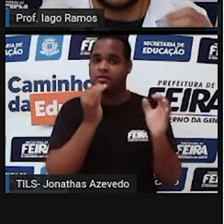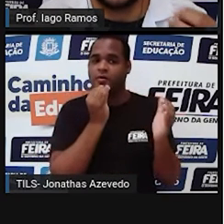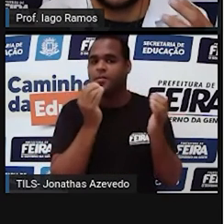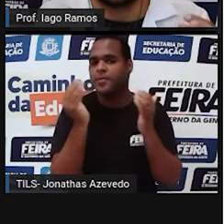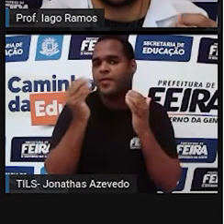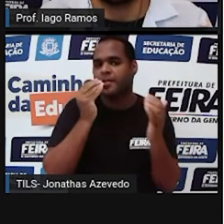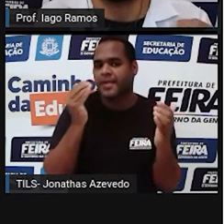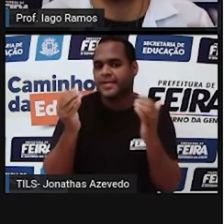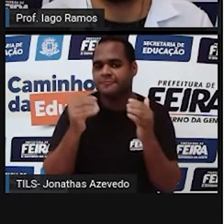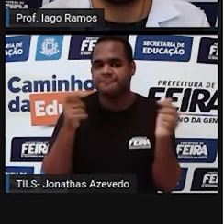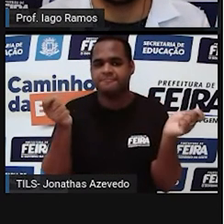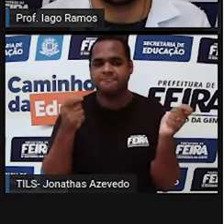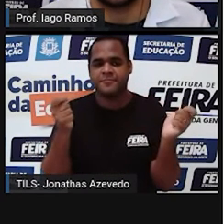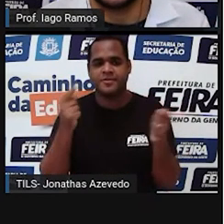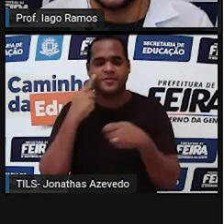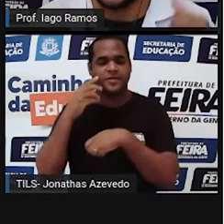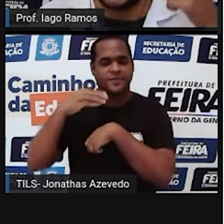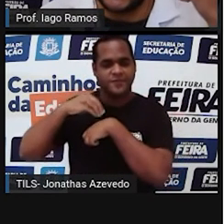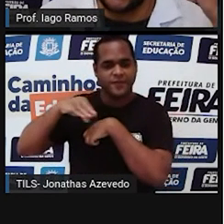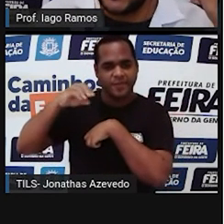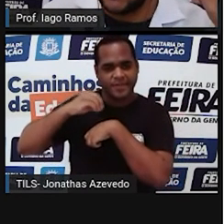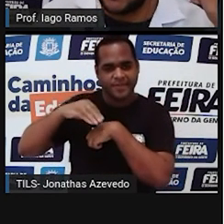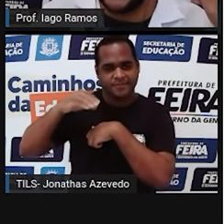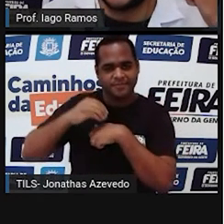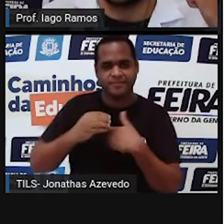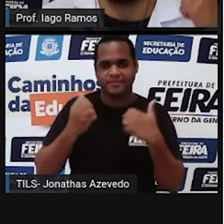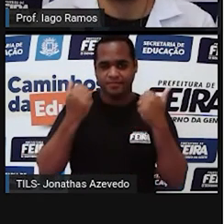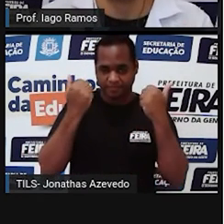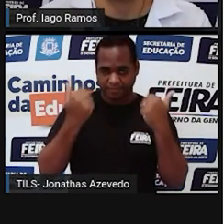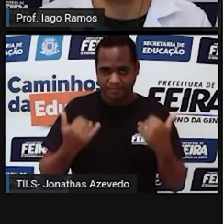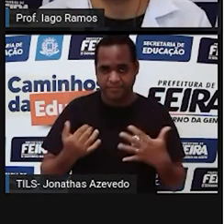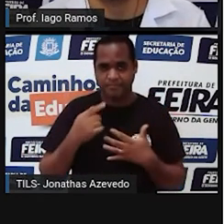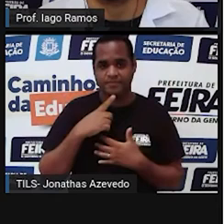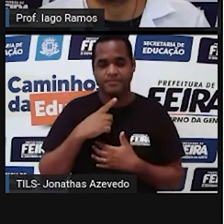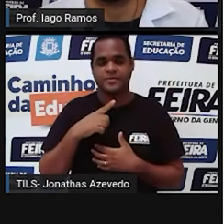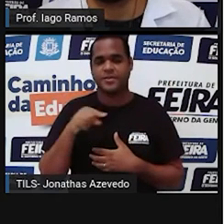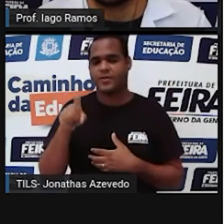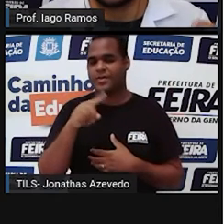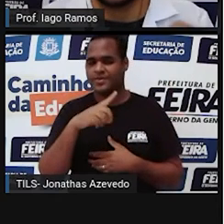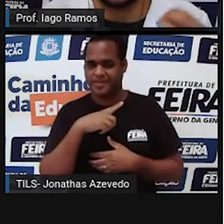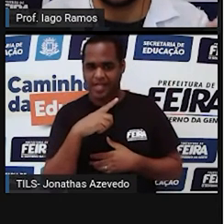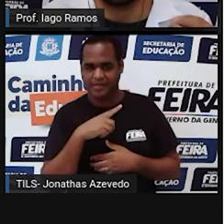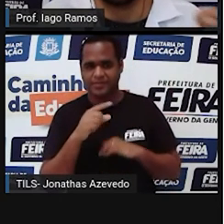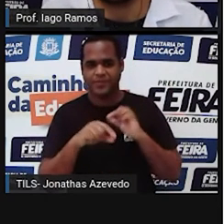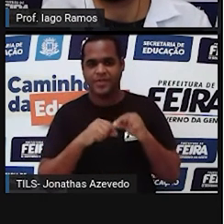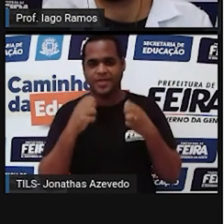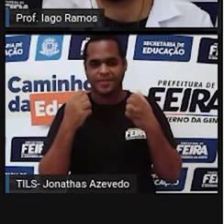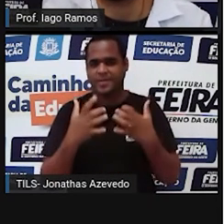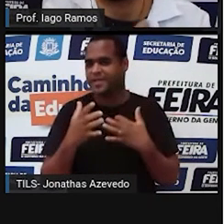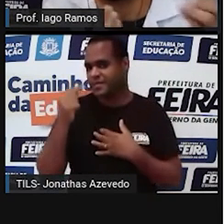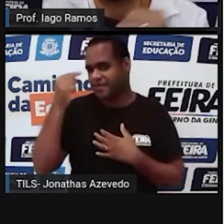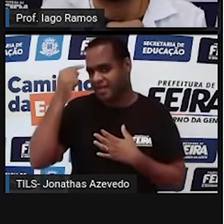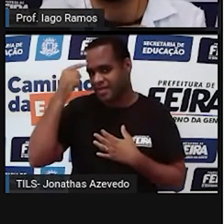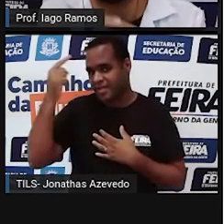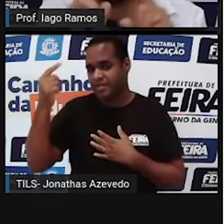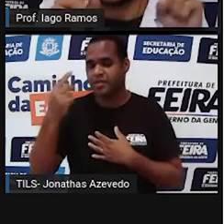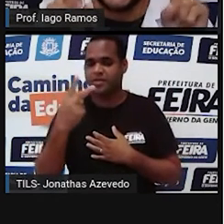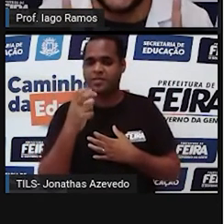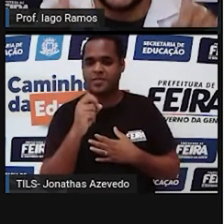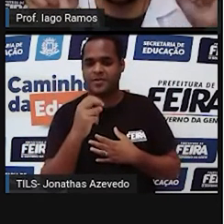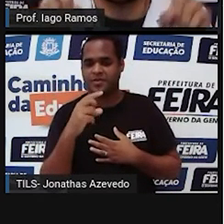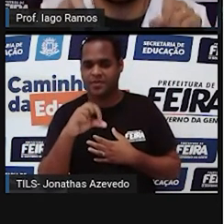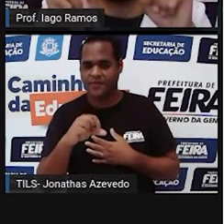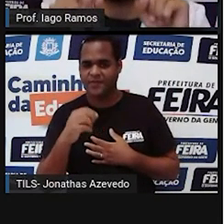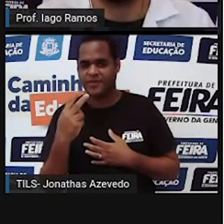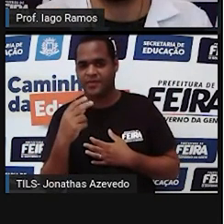comparar, né, informações. Lá no pictograma a gente também tinha isso, né? A ideia de comparar 2019 com 2020,